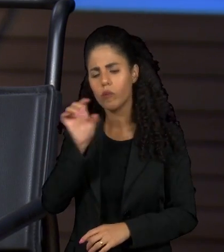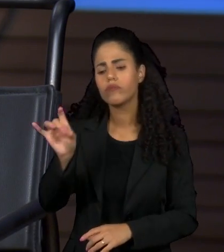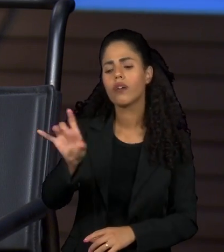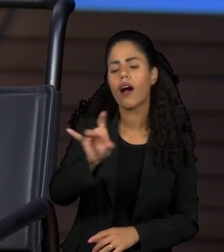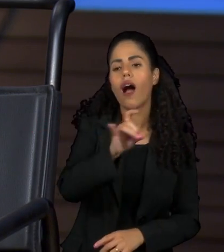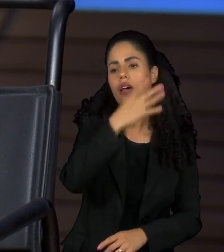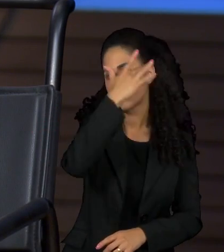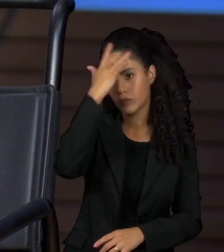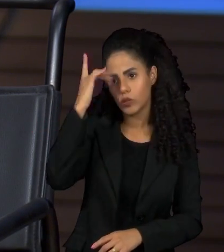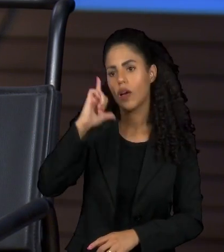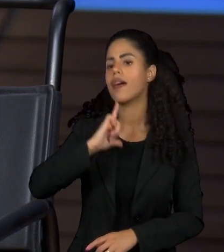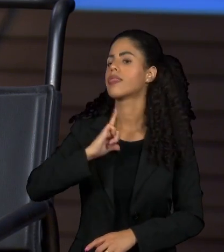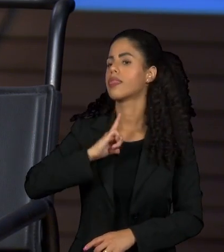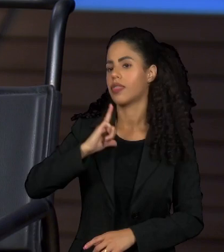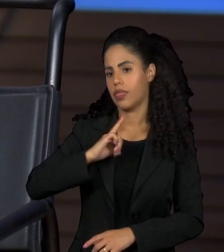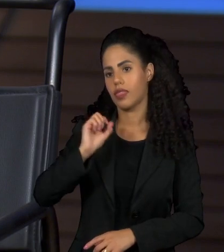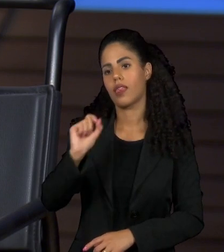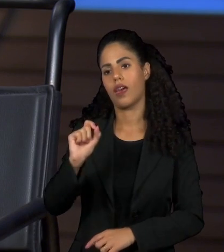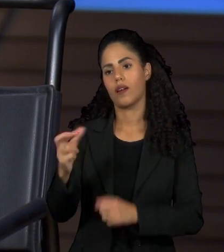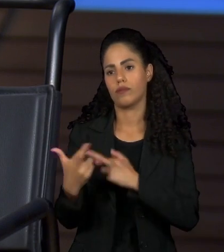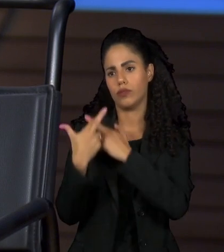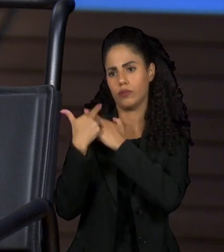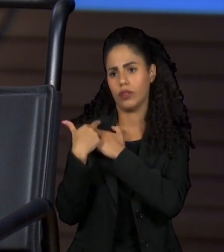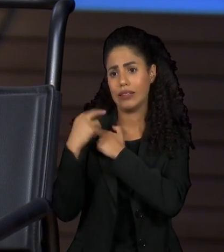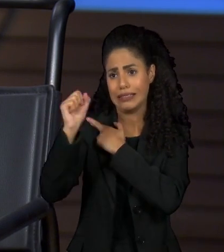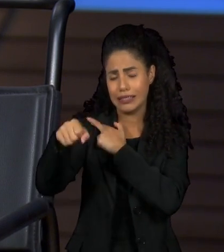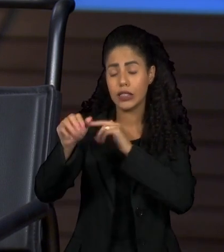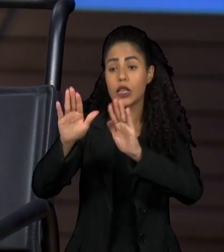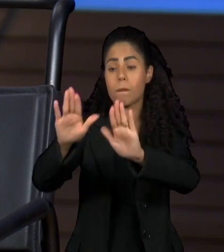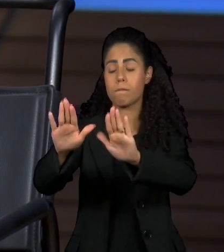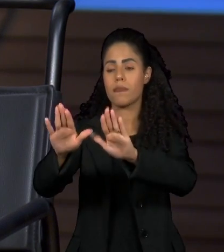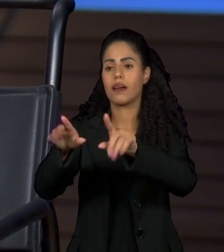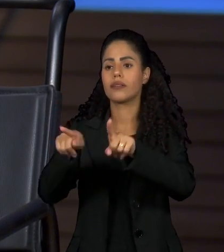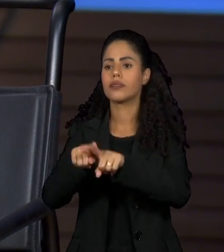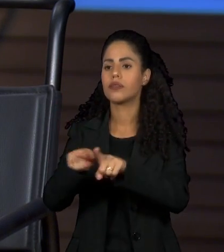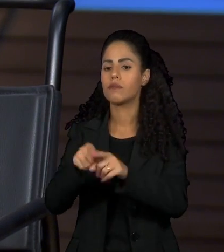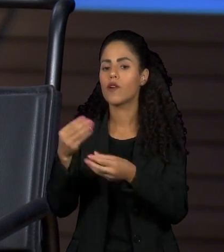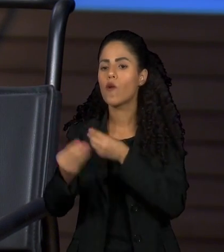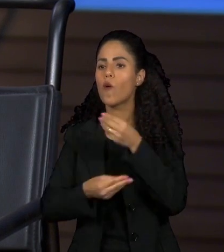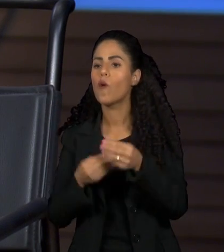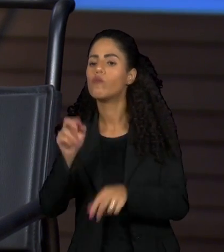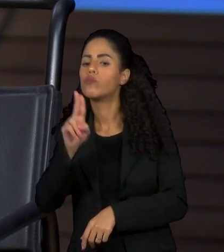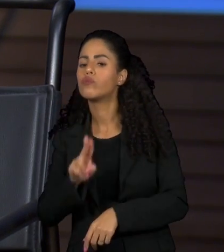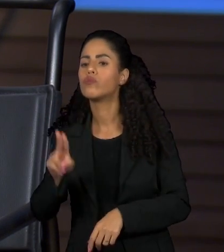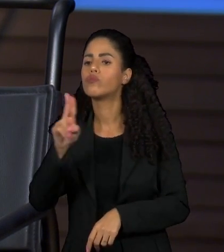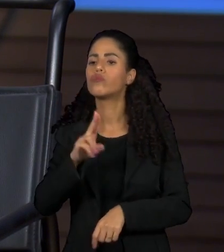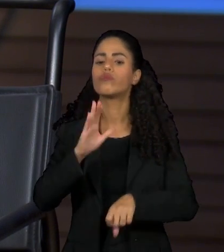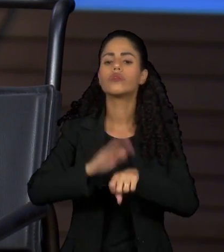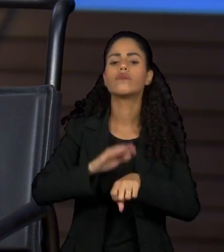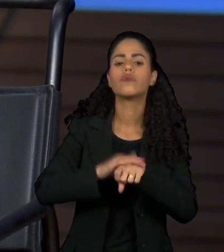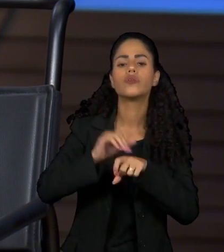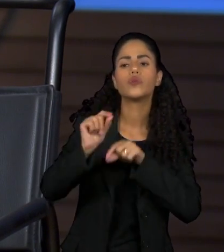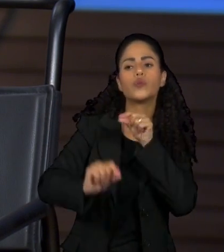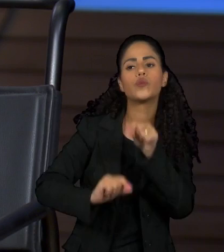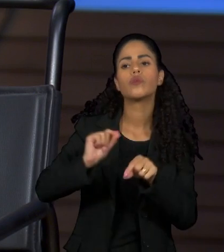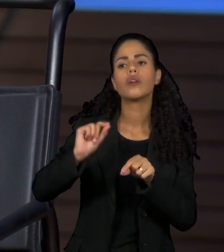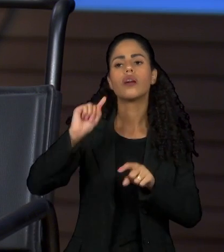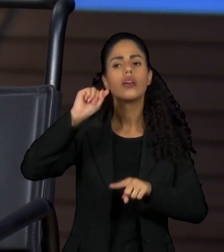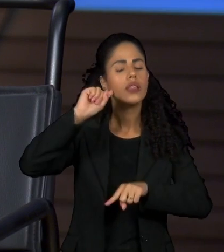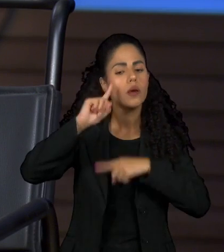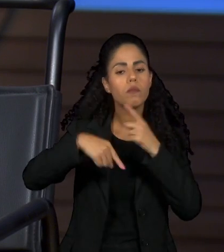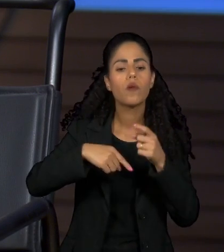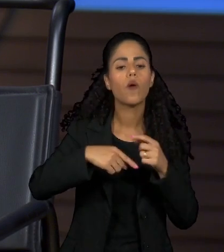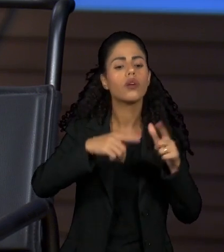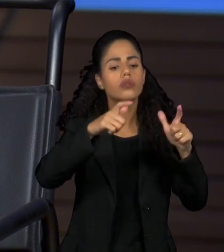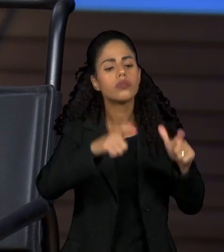atentar ao que ele consome, quanto ele está consumindo daquilo, como que ele utiliza aquilo e também o que ele vai fazer com aquilo no final da vida útil, como que ele